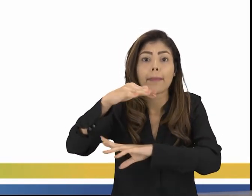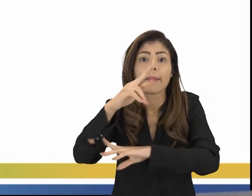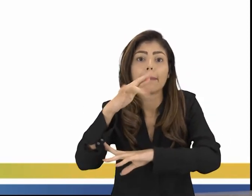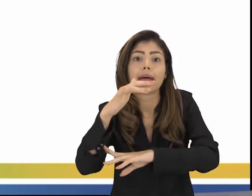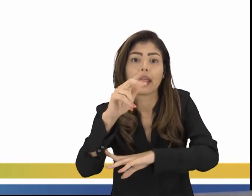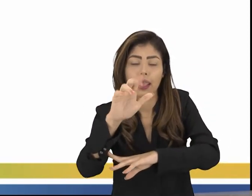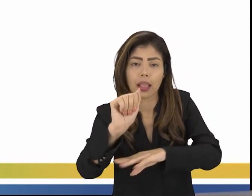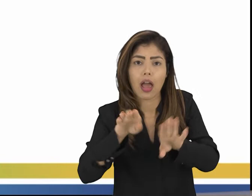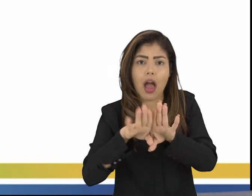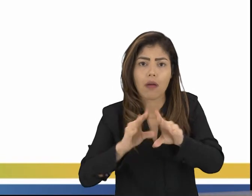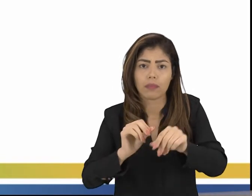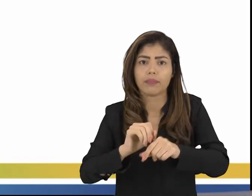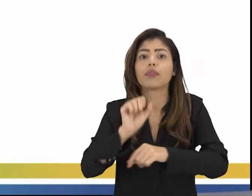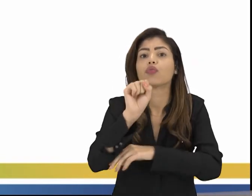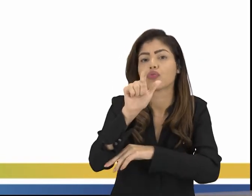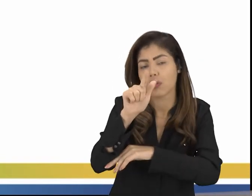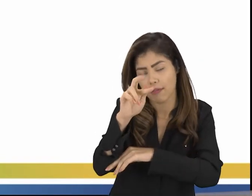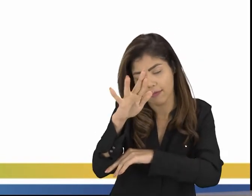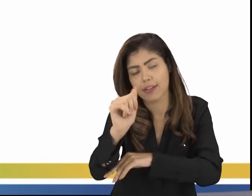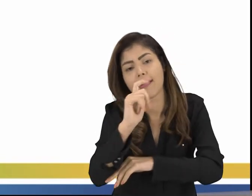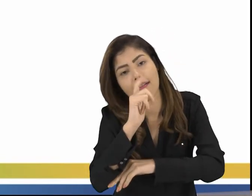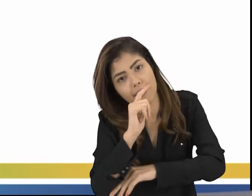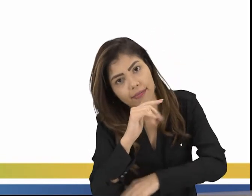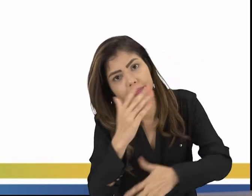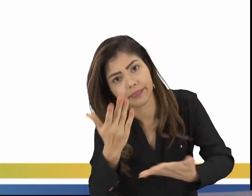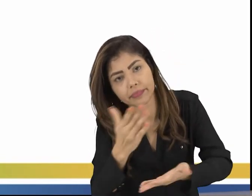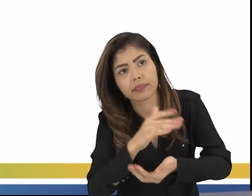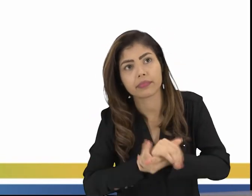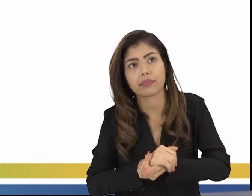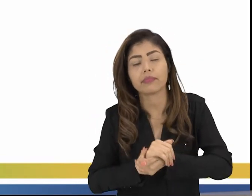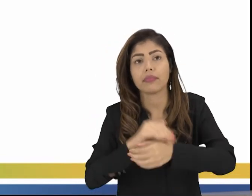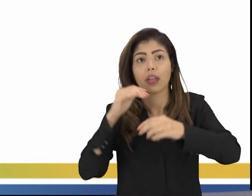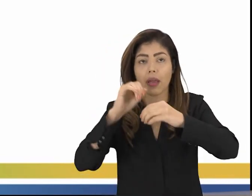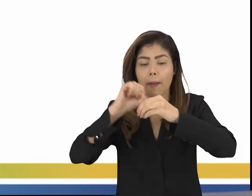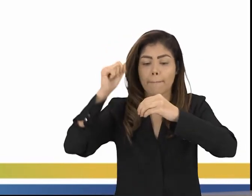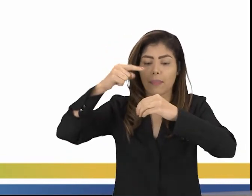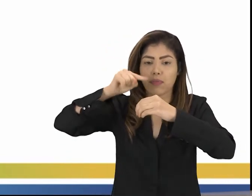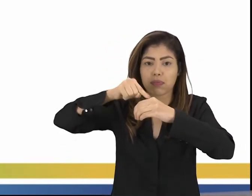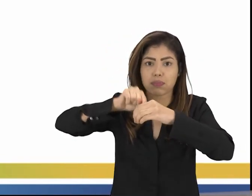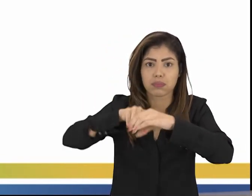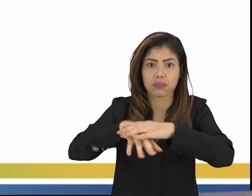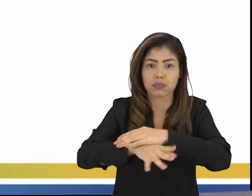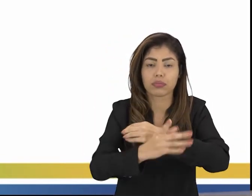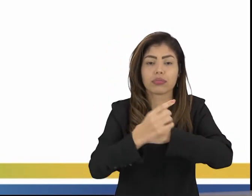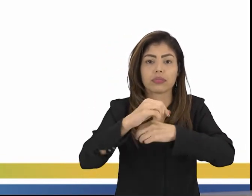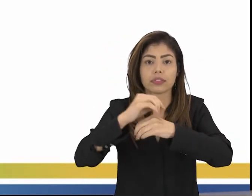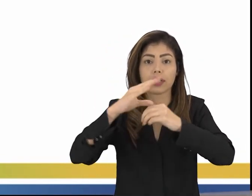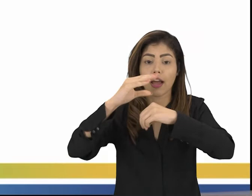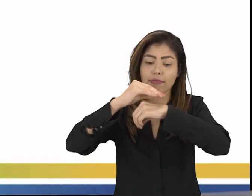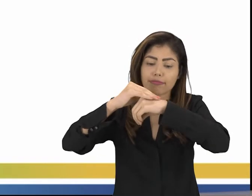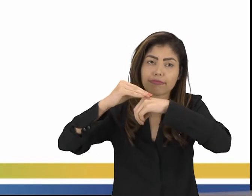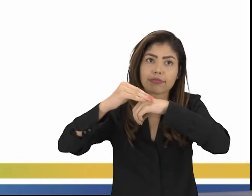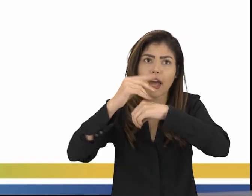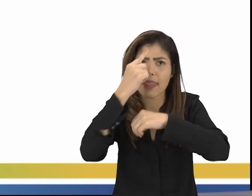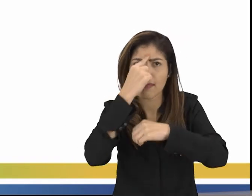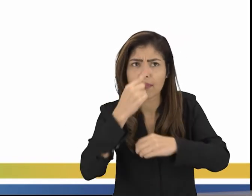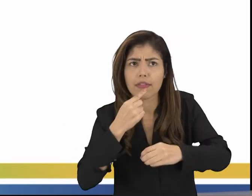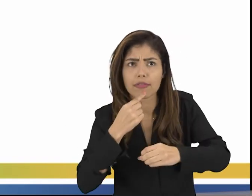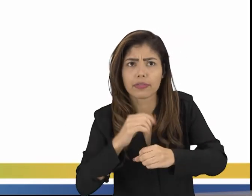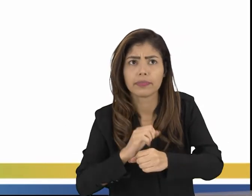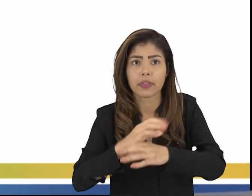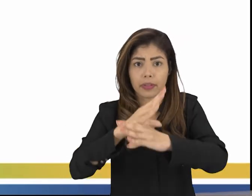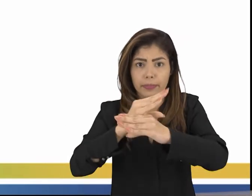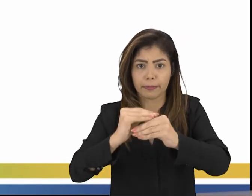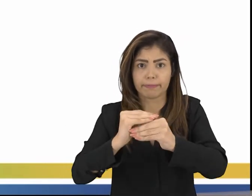semipermeável e o solvente, que no caso é a água, passa por ela e vai para o interior da ameixa. Veja na figura aí, né?